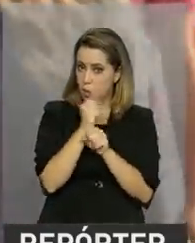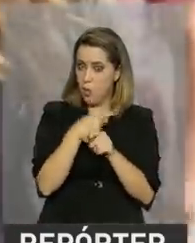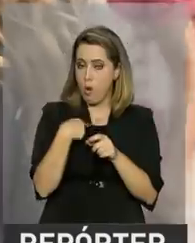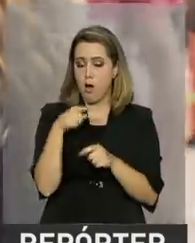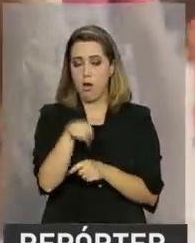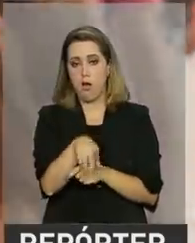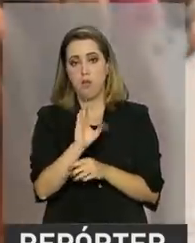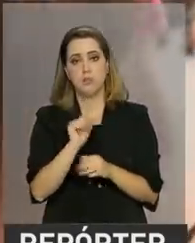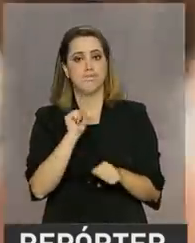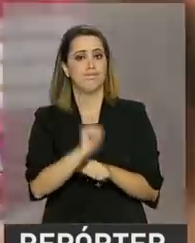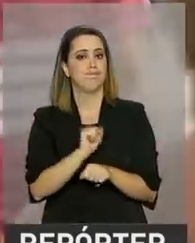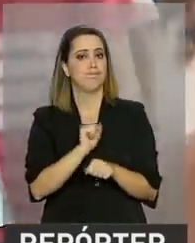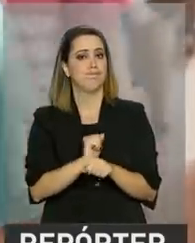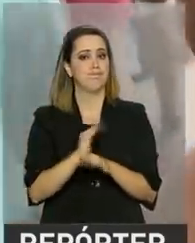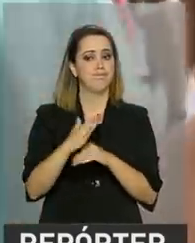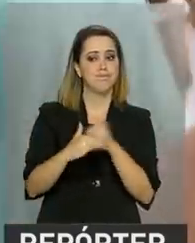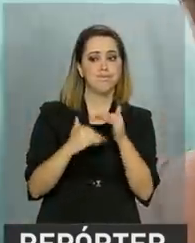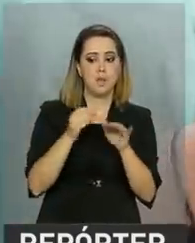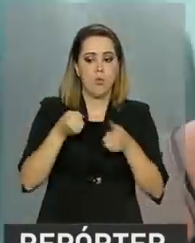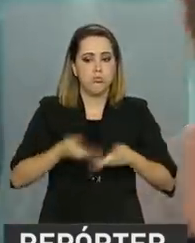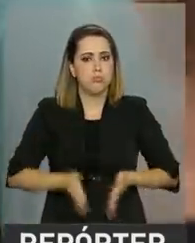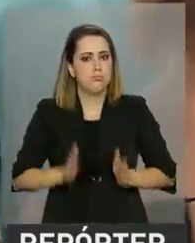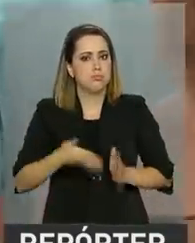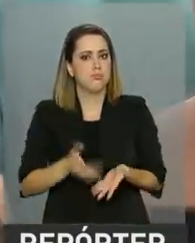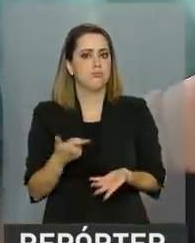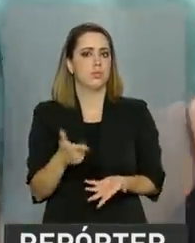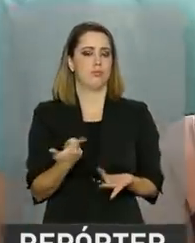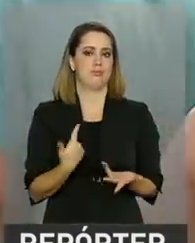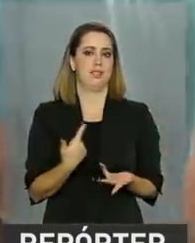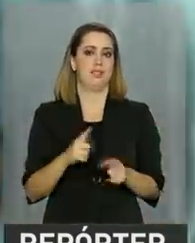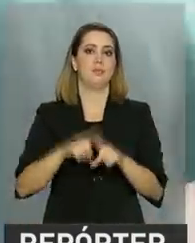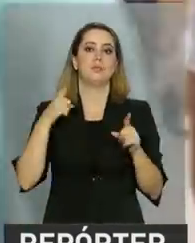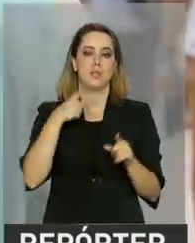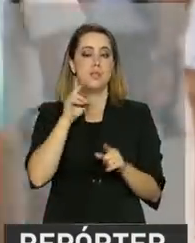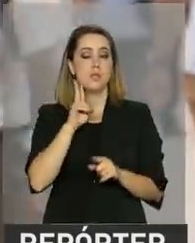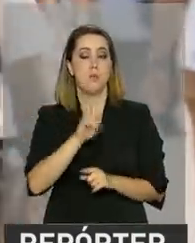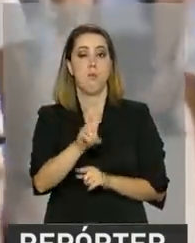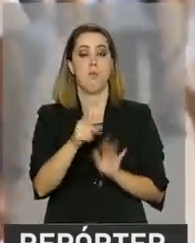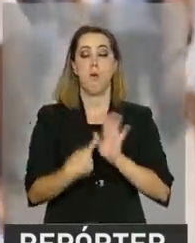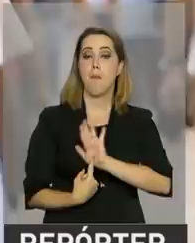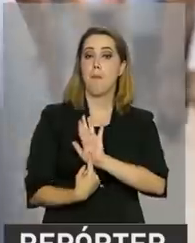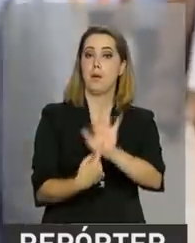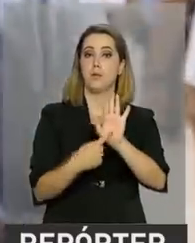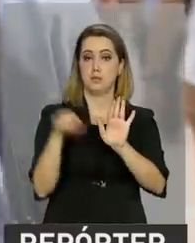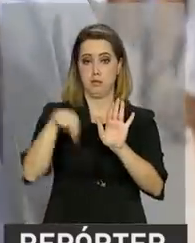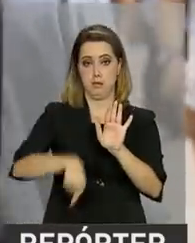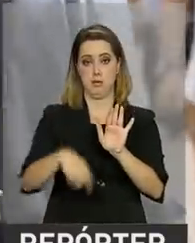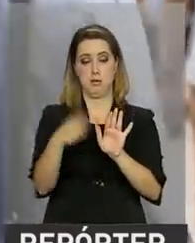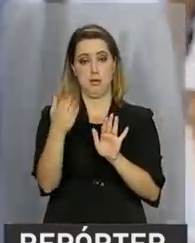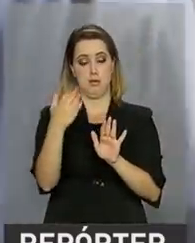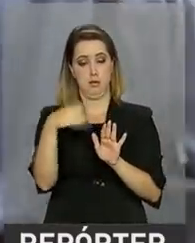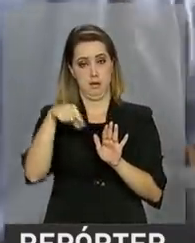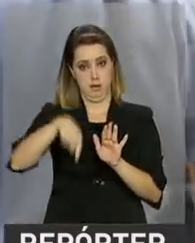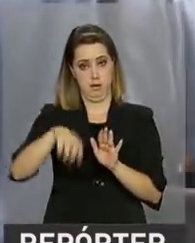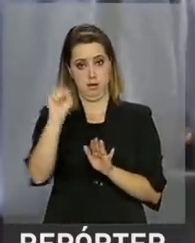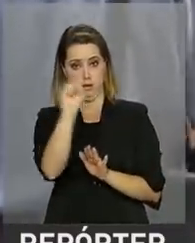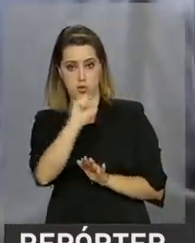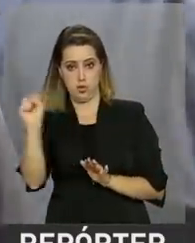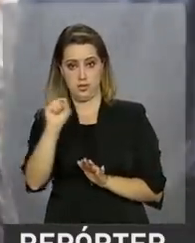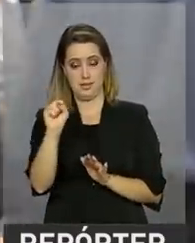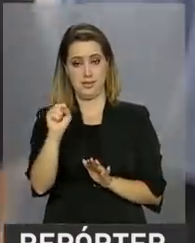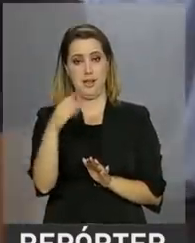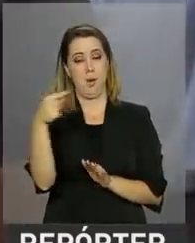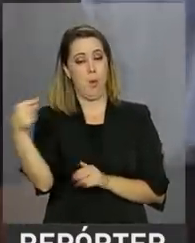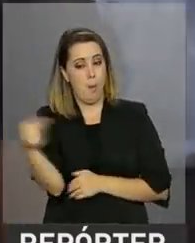mais importante. O que chama atenção é a tendência. E ela indica que até a metade deste século, menos pessoas vão